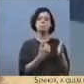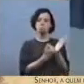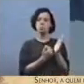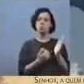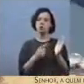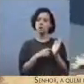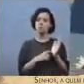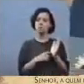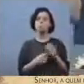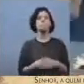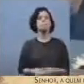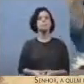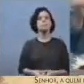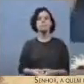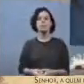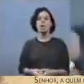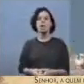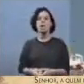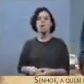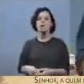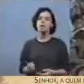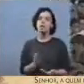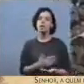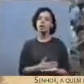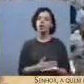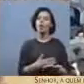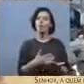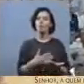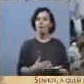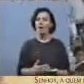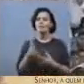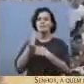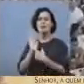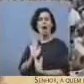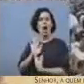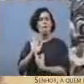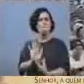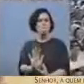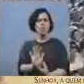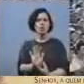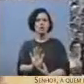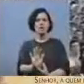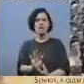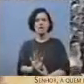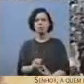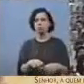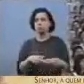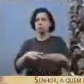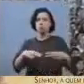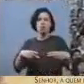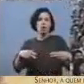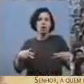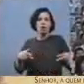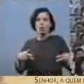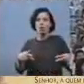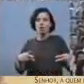menos, em tese, é um programa jornalístico. Aí, quando não tem o Sai de Baixo, o